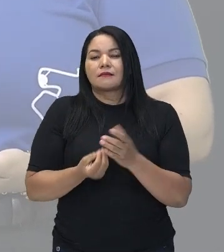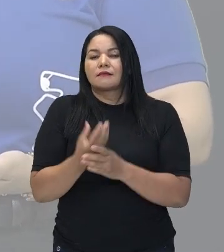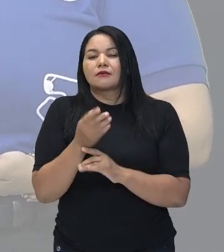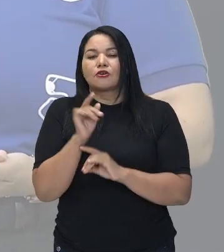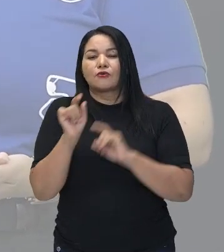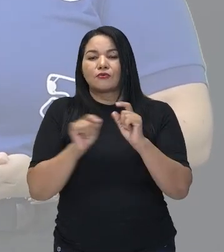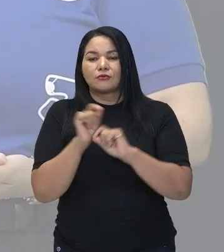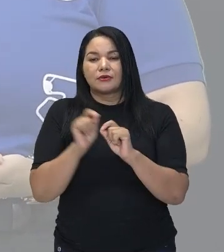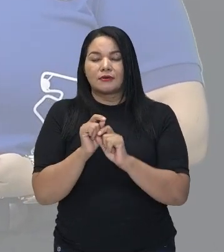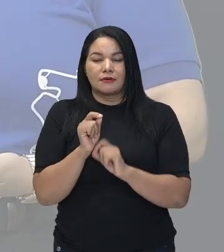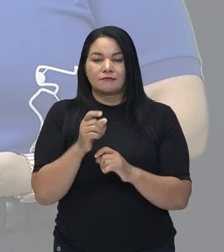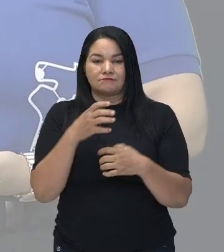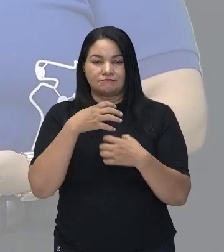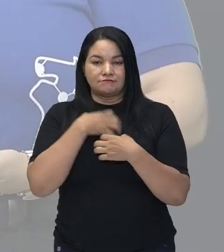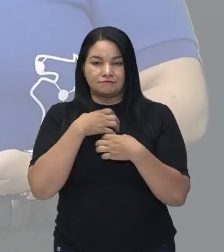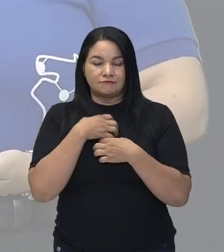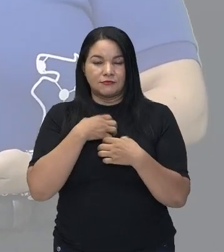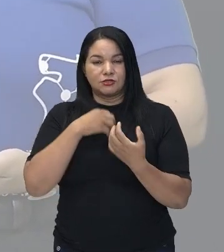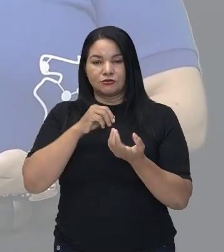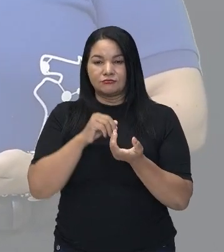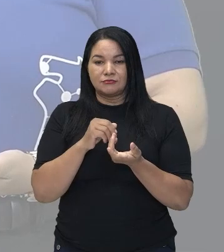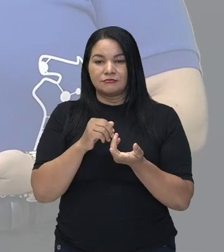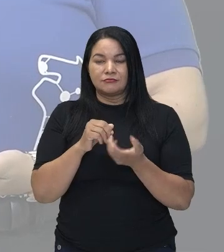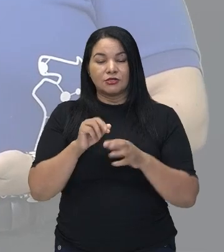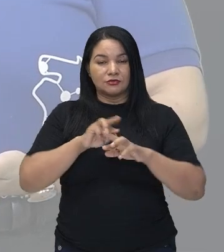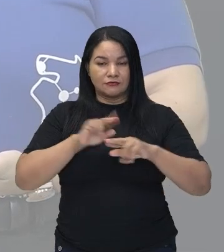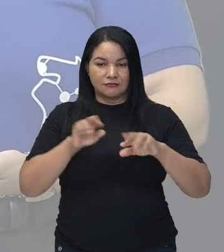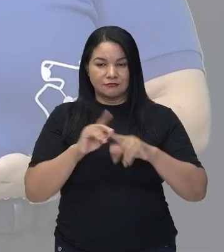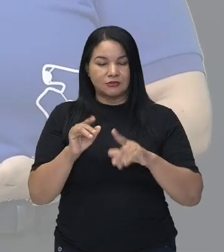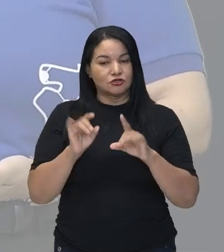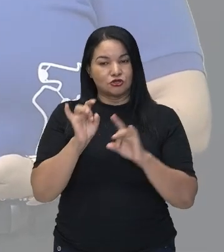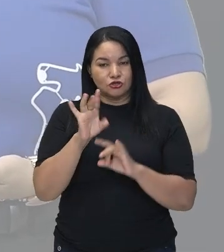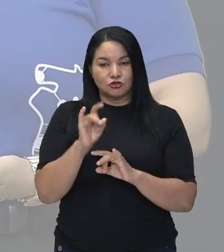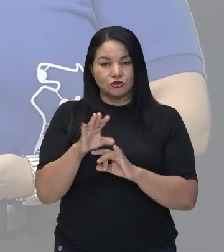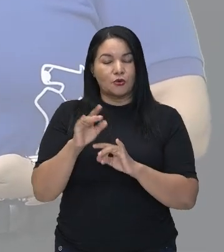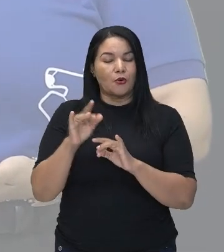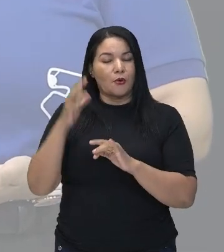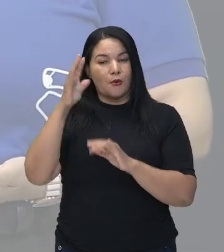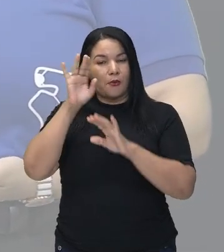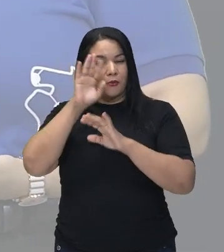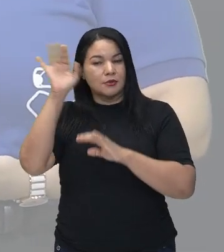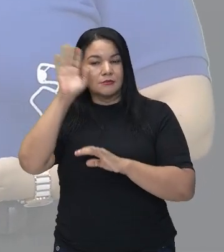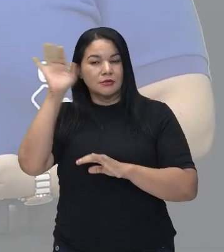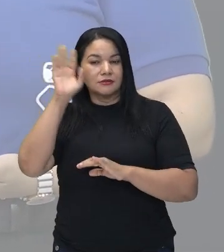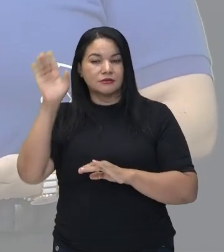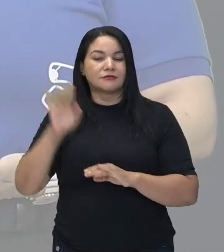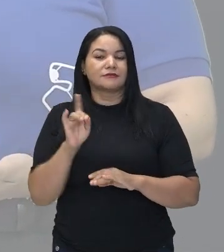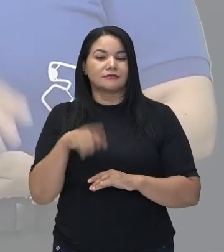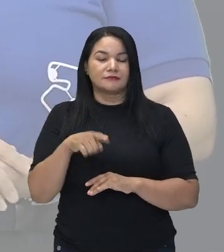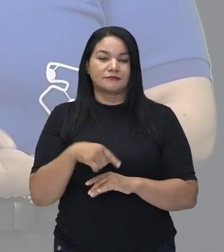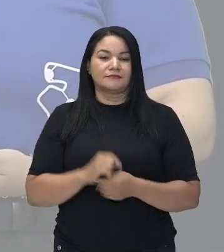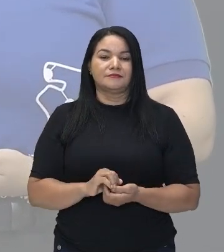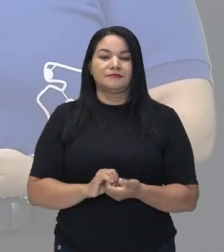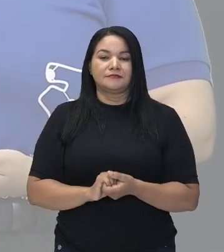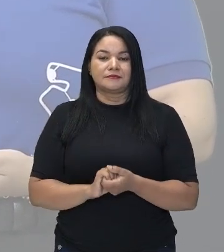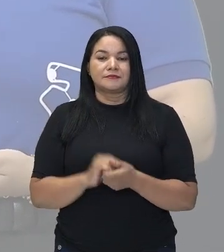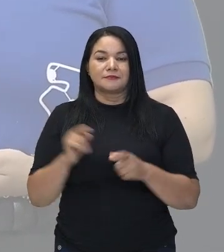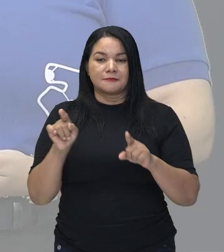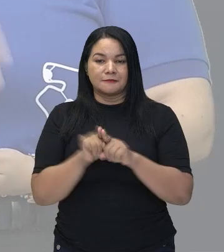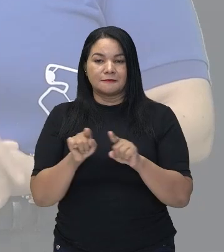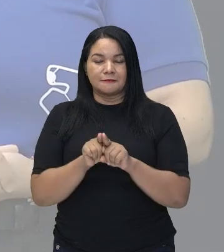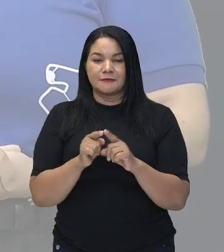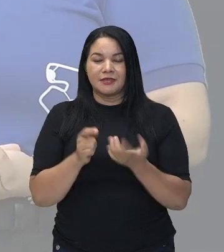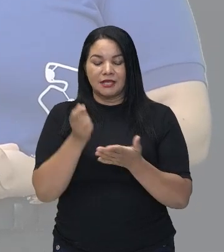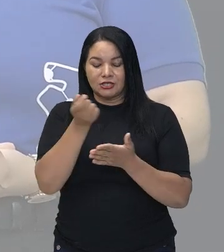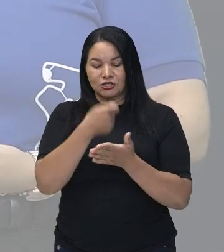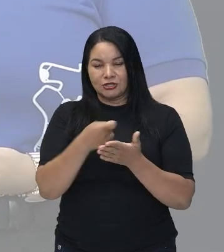personalidade fictícia, né? Então, vai além de apenas escrever um texto e atribuir a autoria a alguém